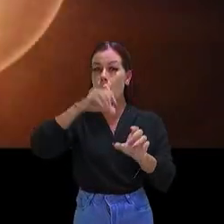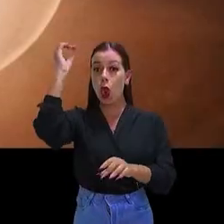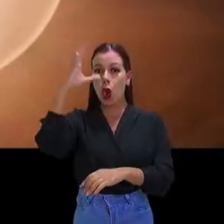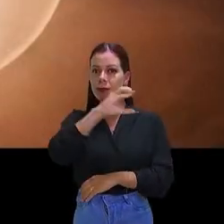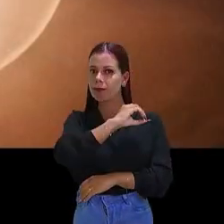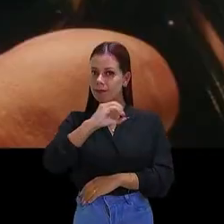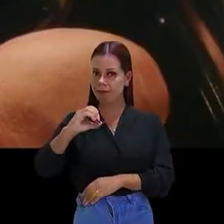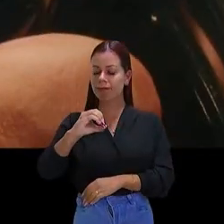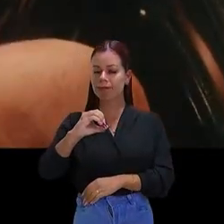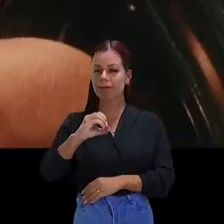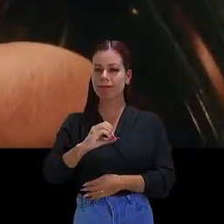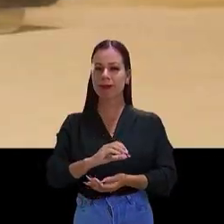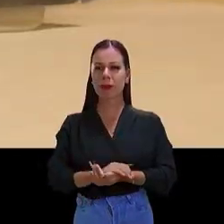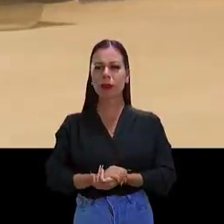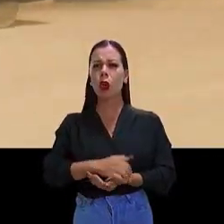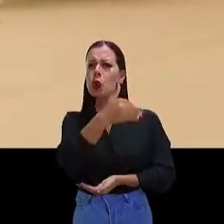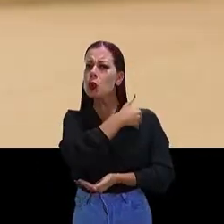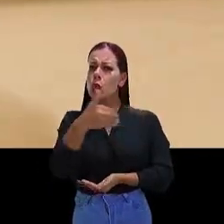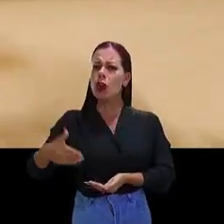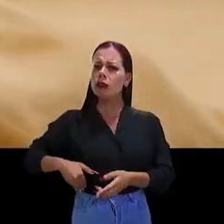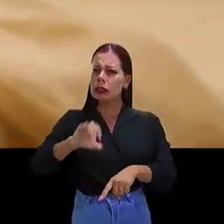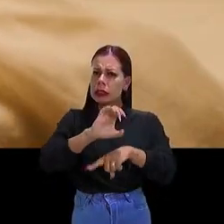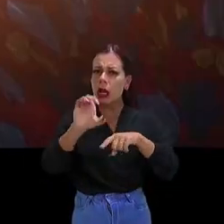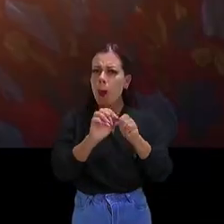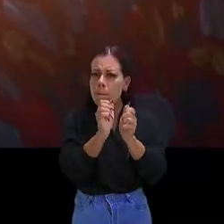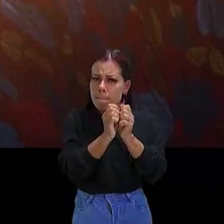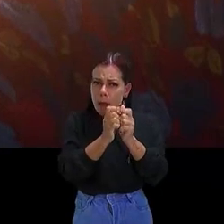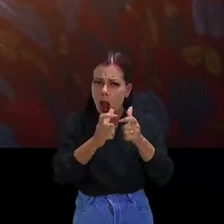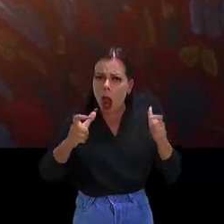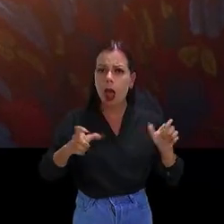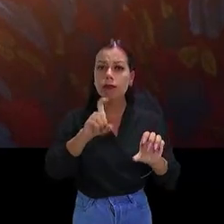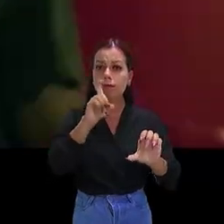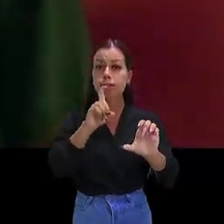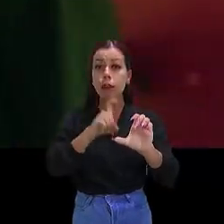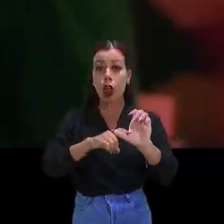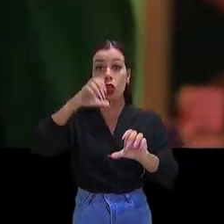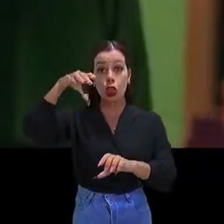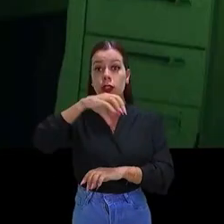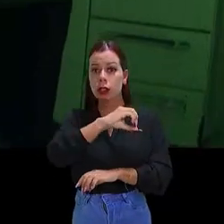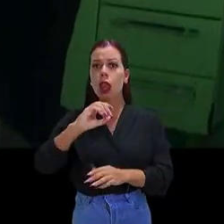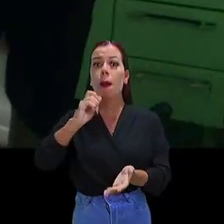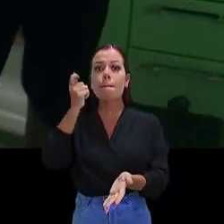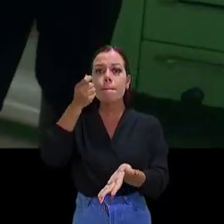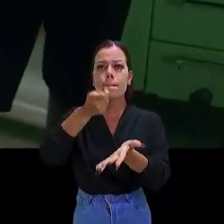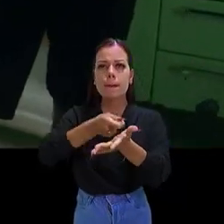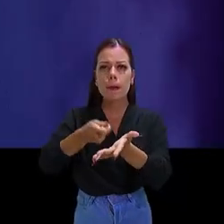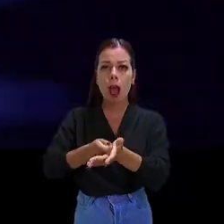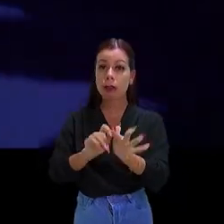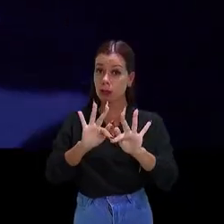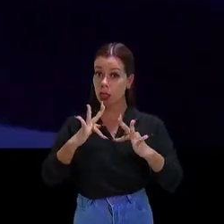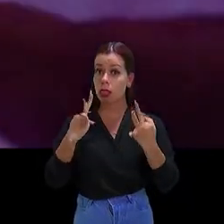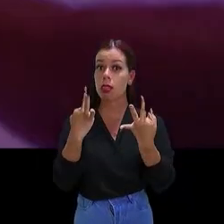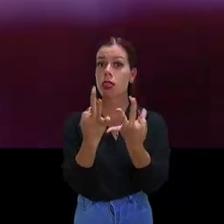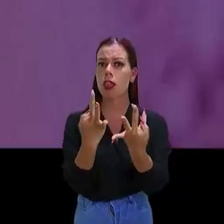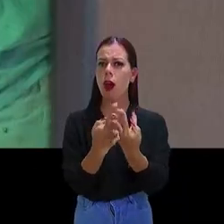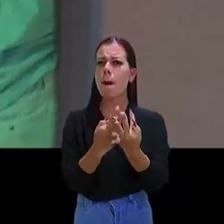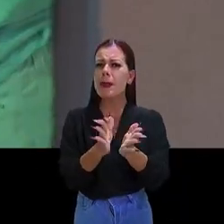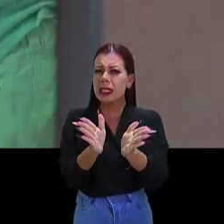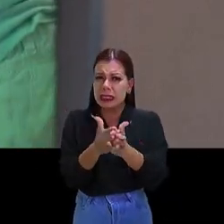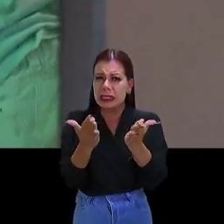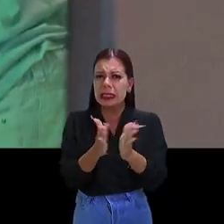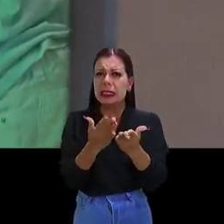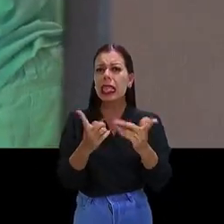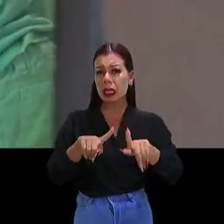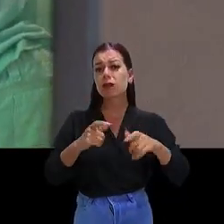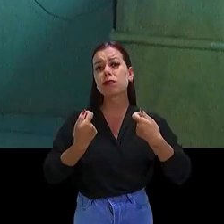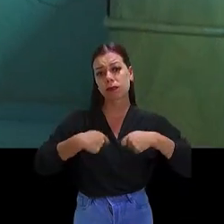Zero. O governo do estado ampliou o programa Conta de Luz Zero, que paga a energia elétrica de famílias em situação de